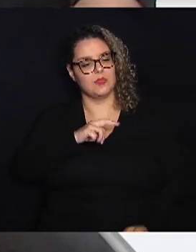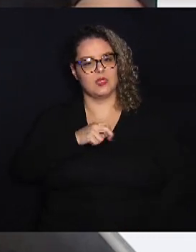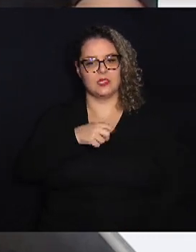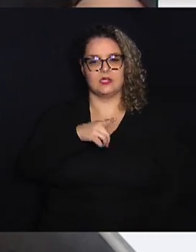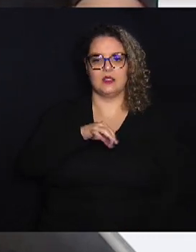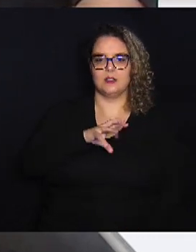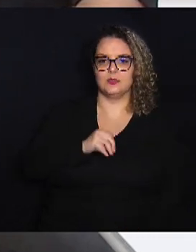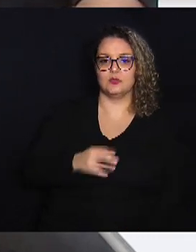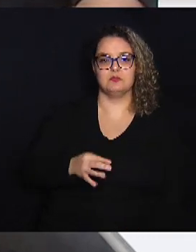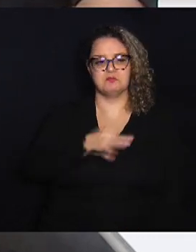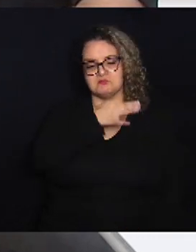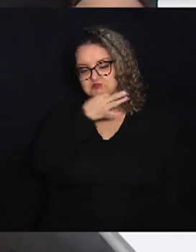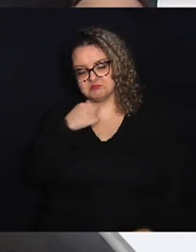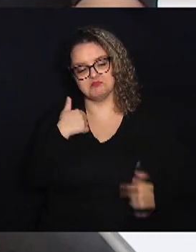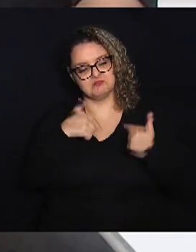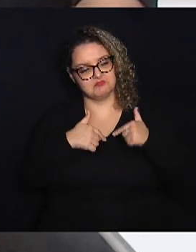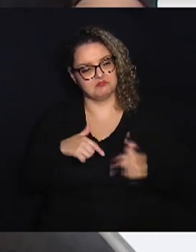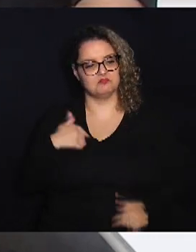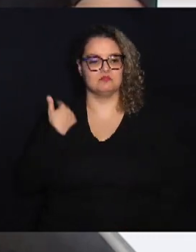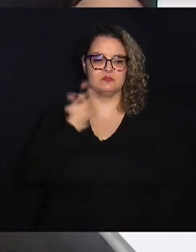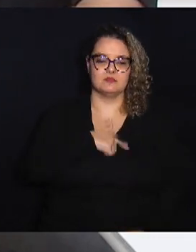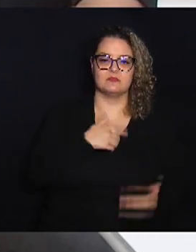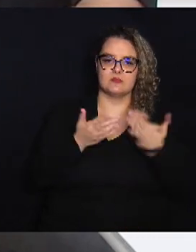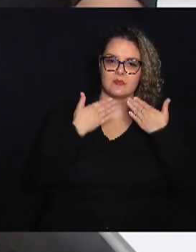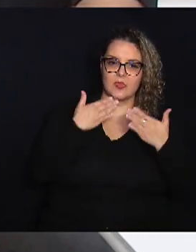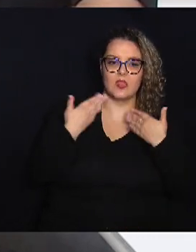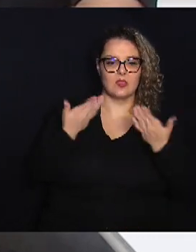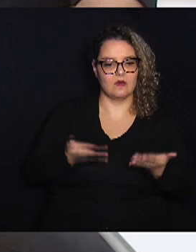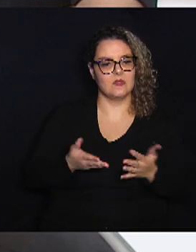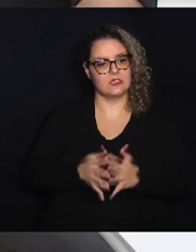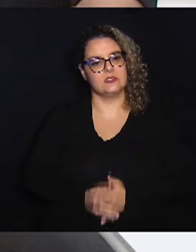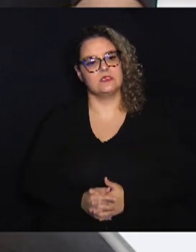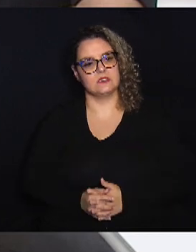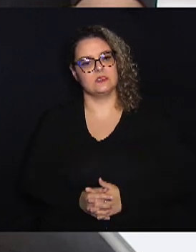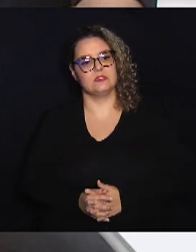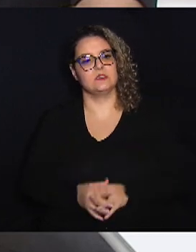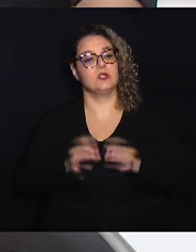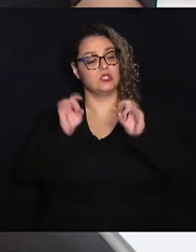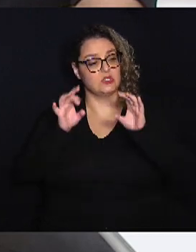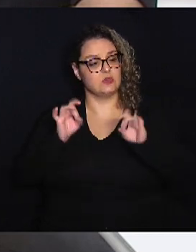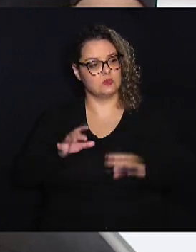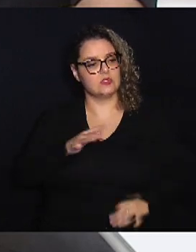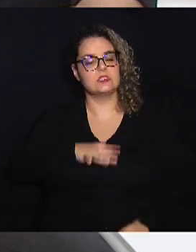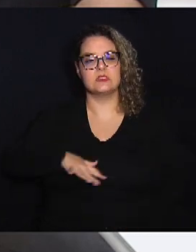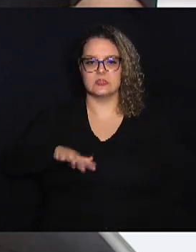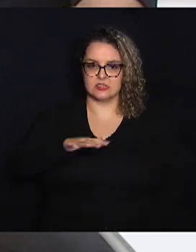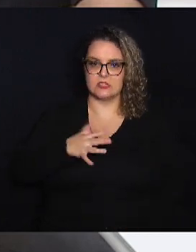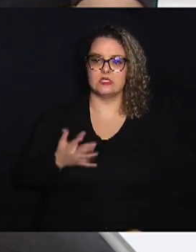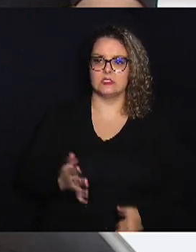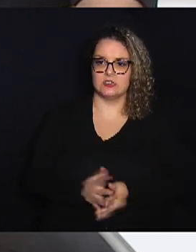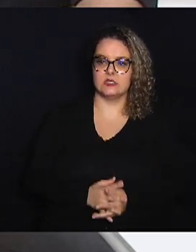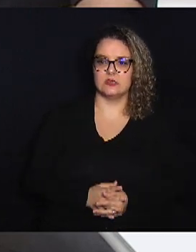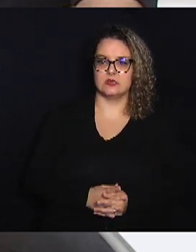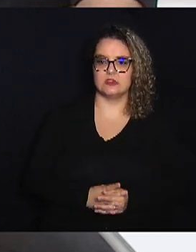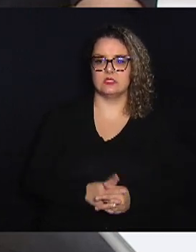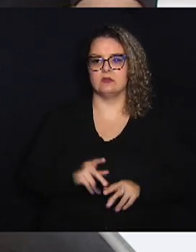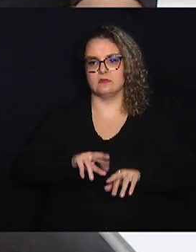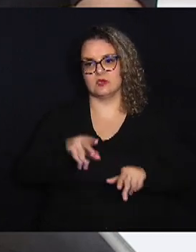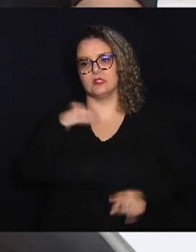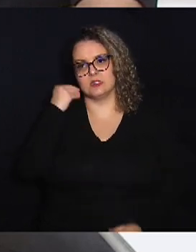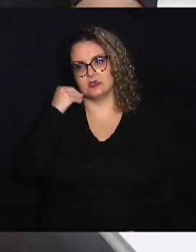Excelente aqui a nossa conversa com o Bernardo, né, que é especialista na área, né? Tem muita